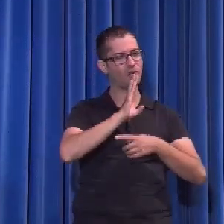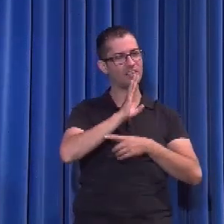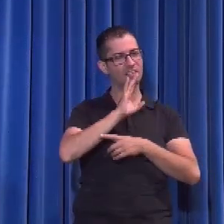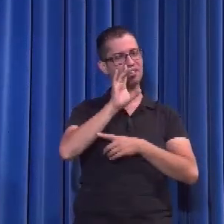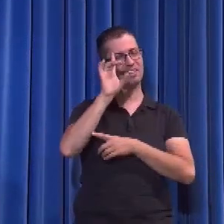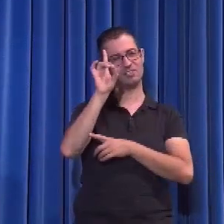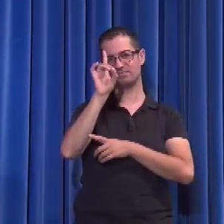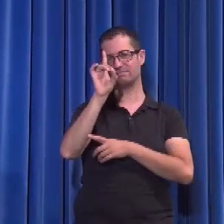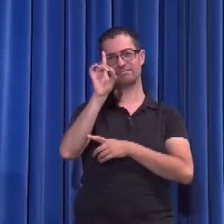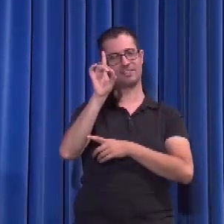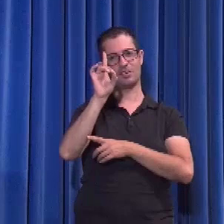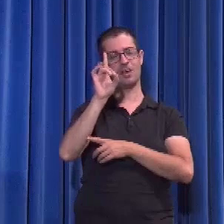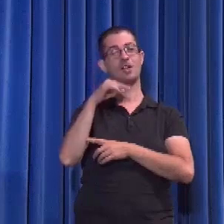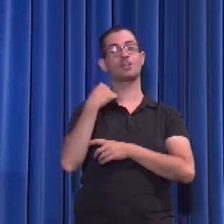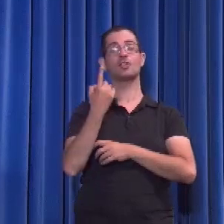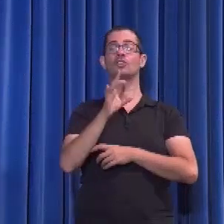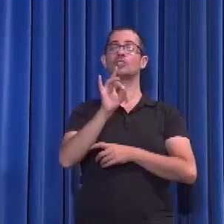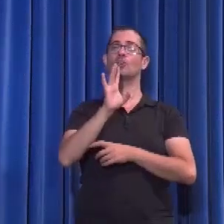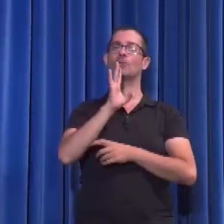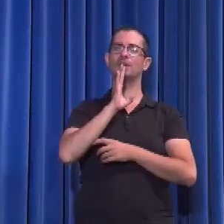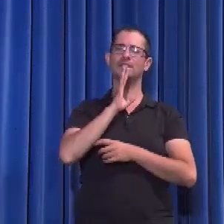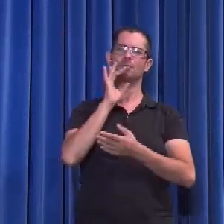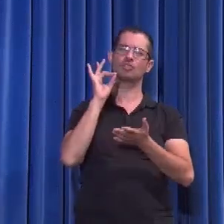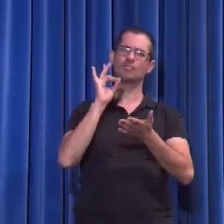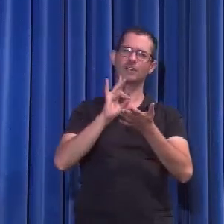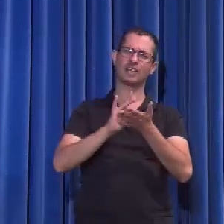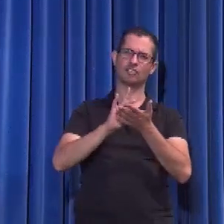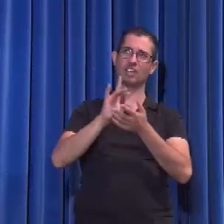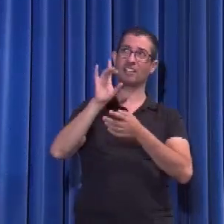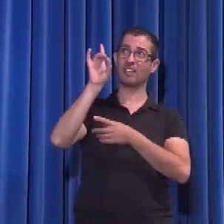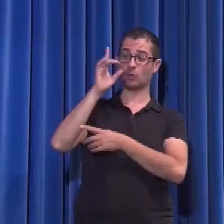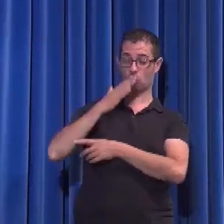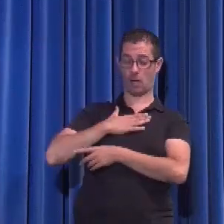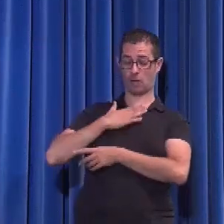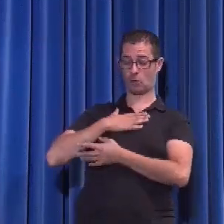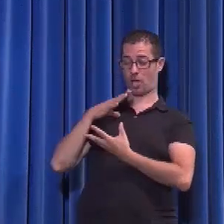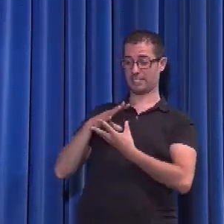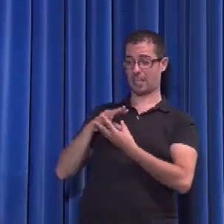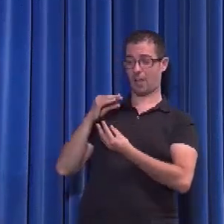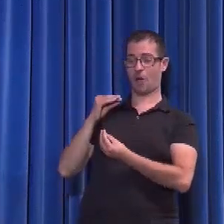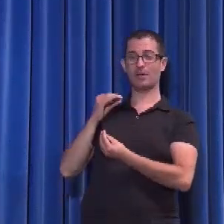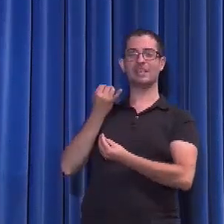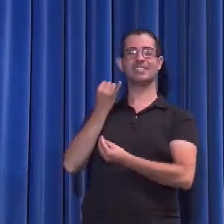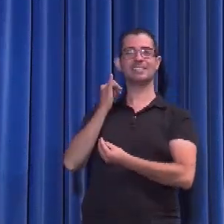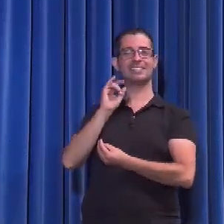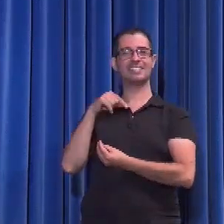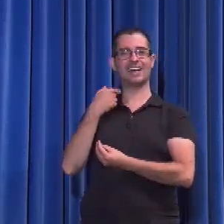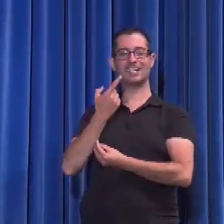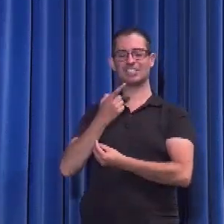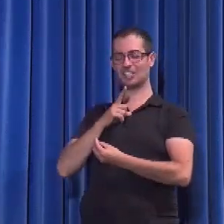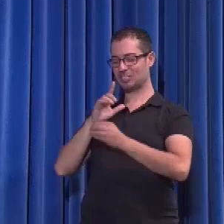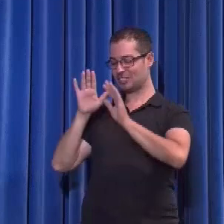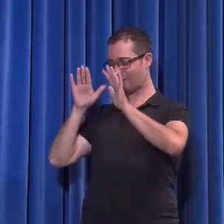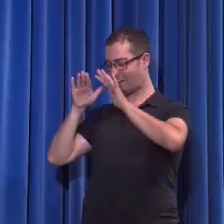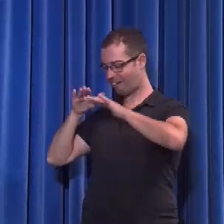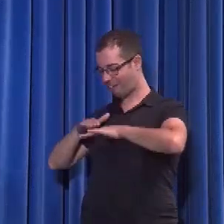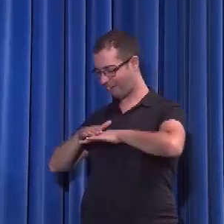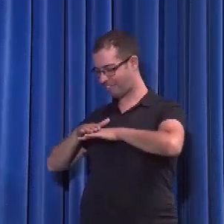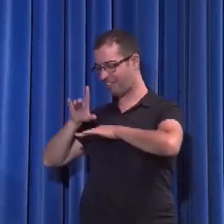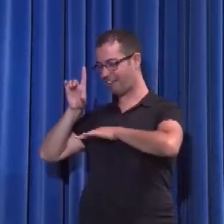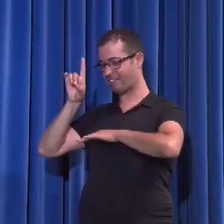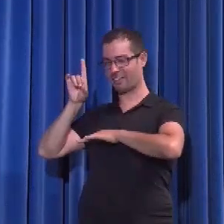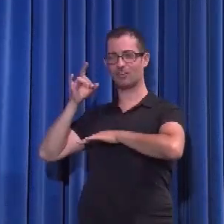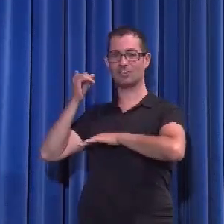verdadeiramente a Deus em nossa alma quando nos rendemos a Ele, quando nos submetemos à sua autoridade e quando os